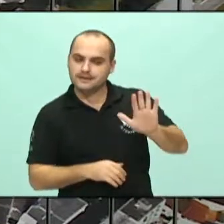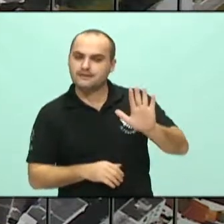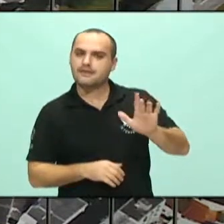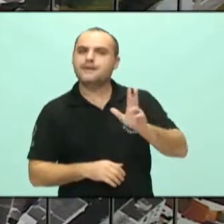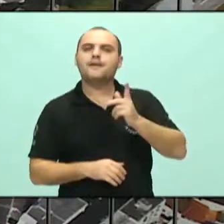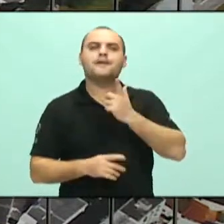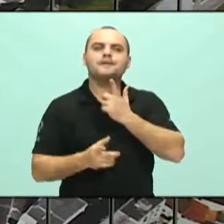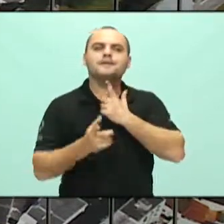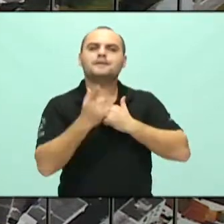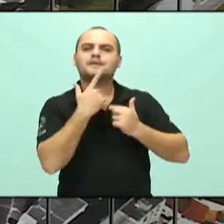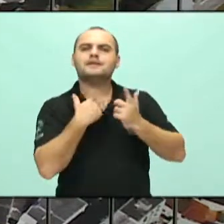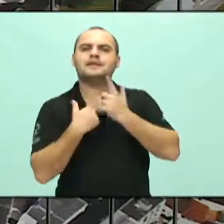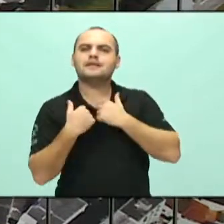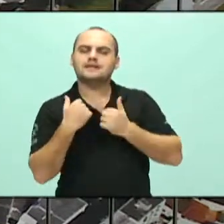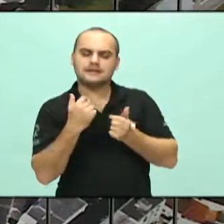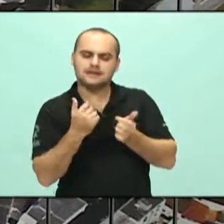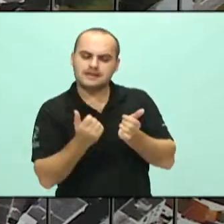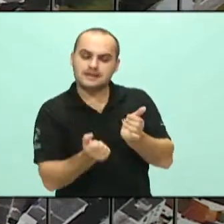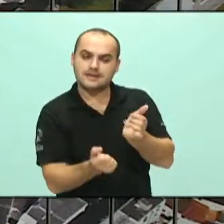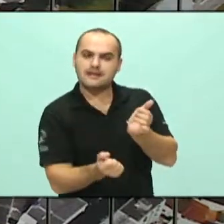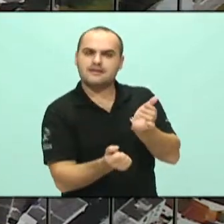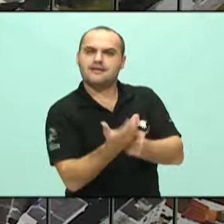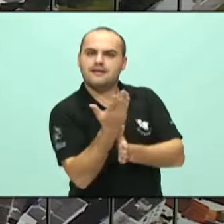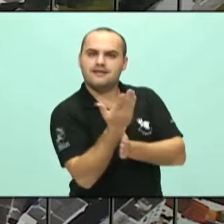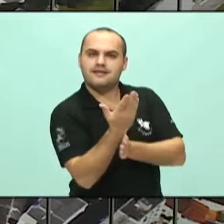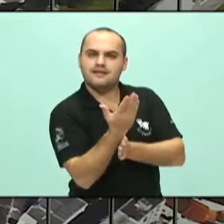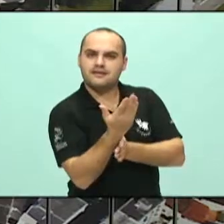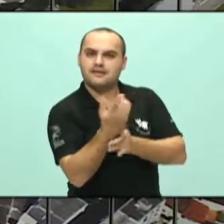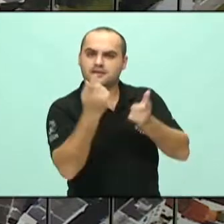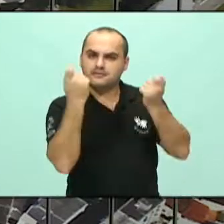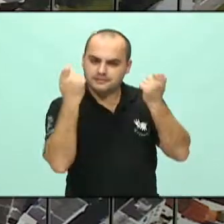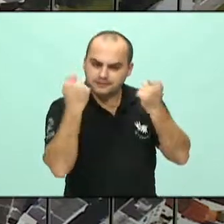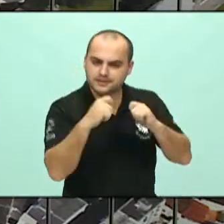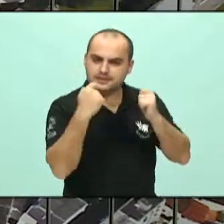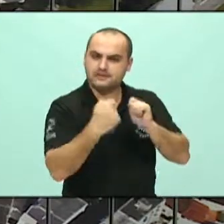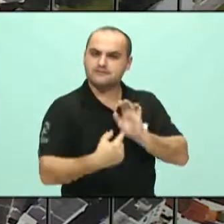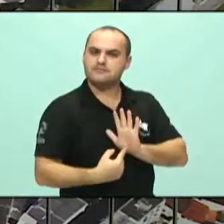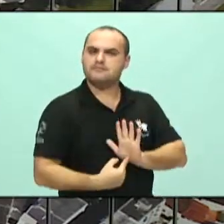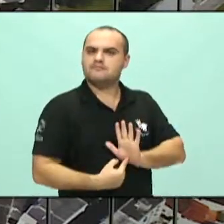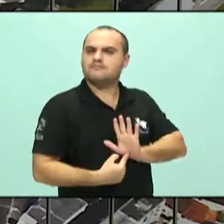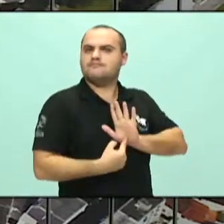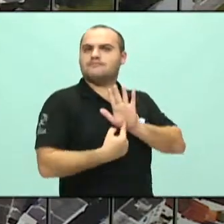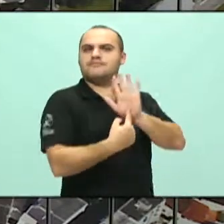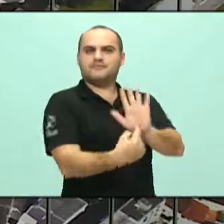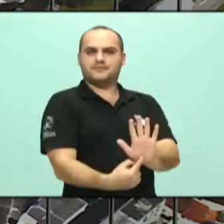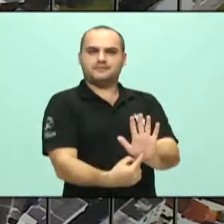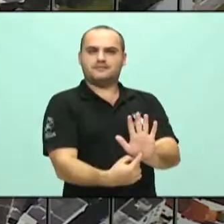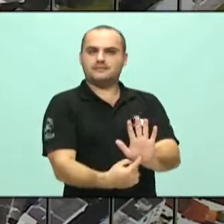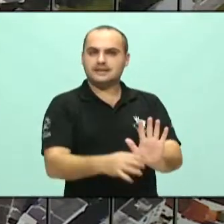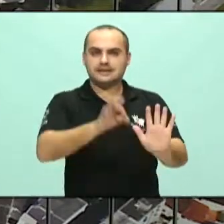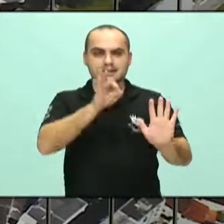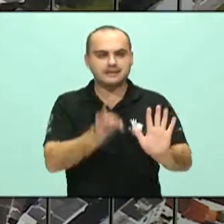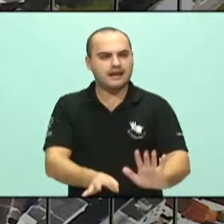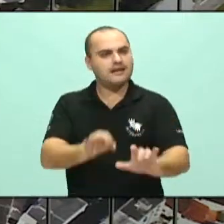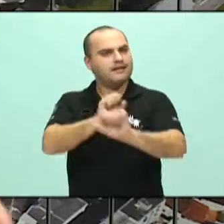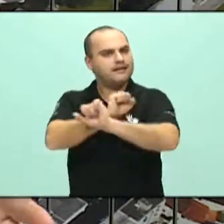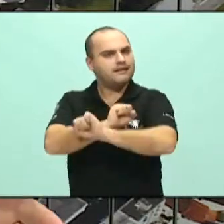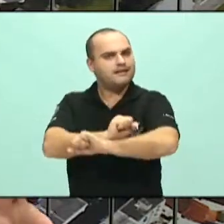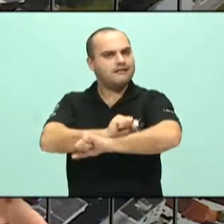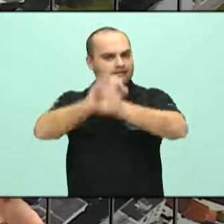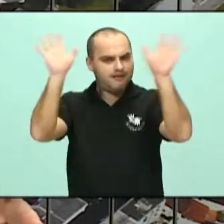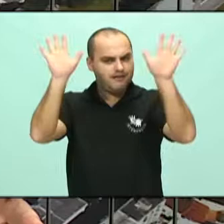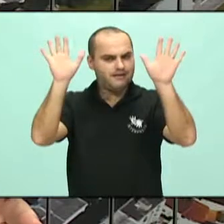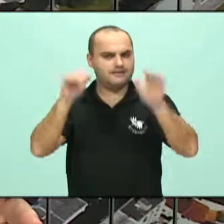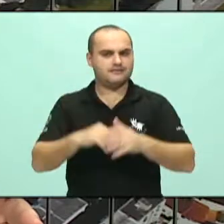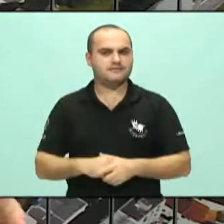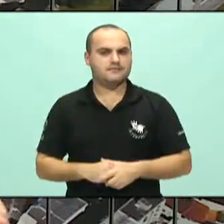fundar é algo que tem que estar manifesta, tem que estar declarada, tem que estar clara. Tomemos